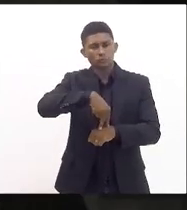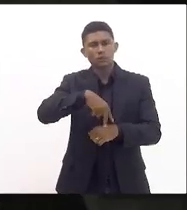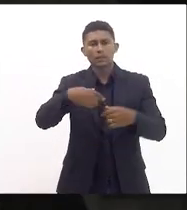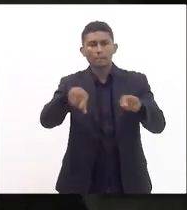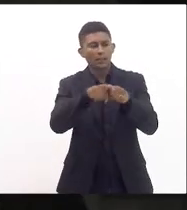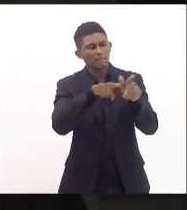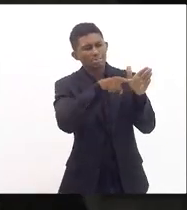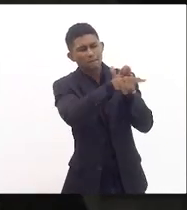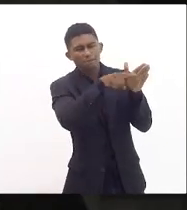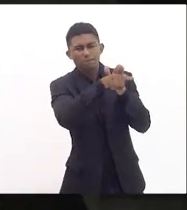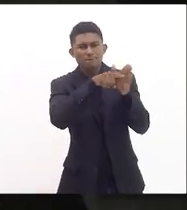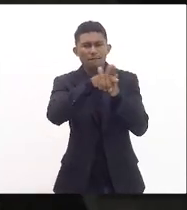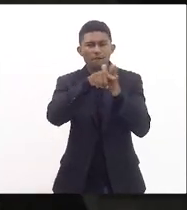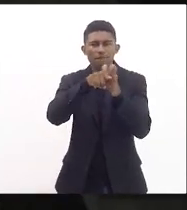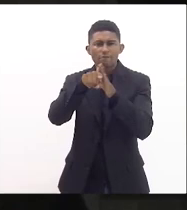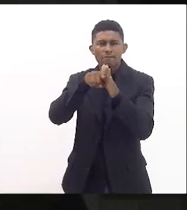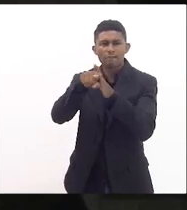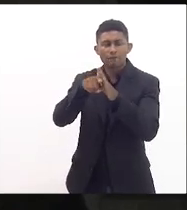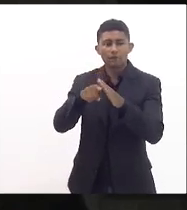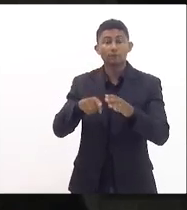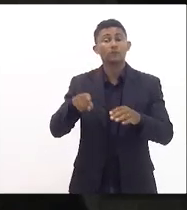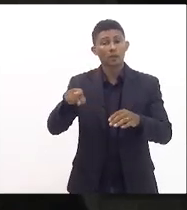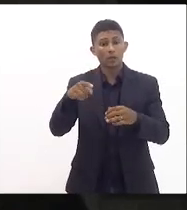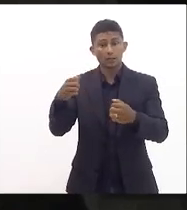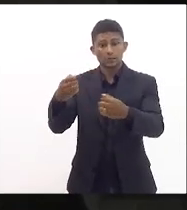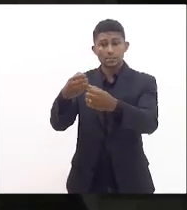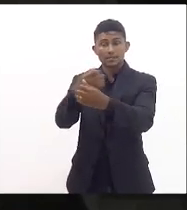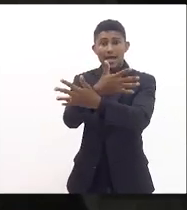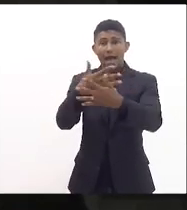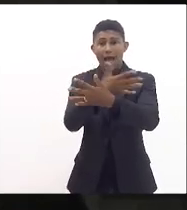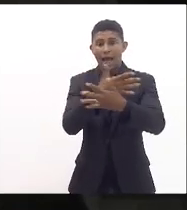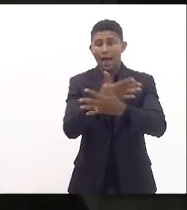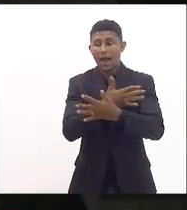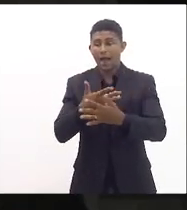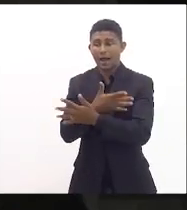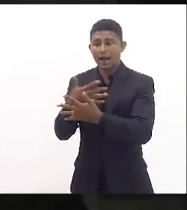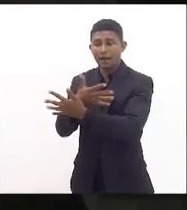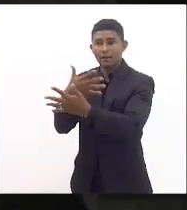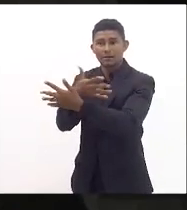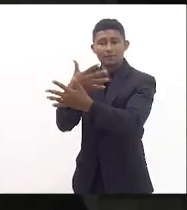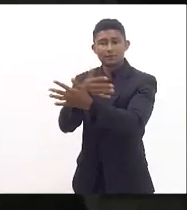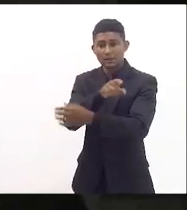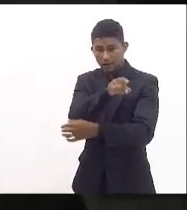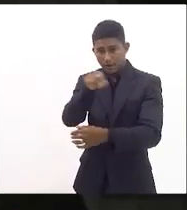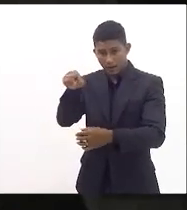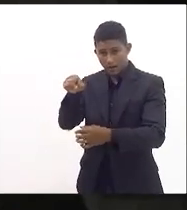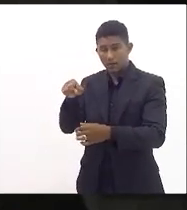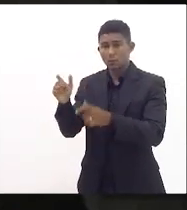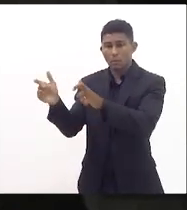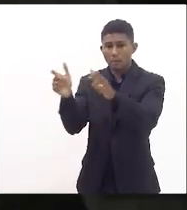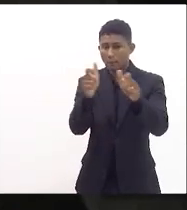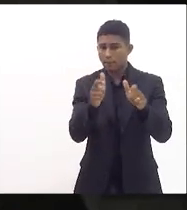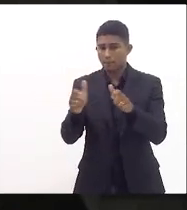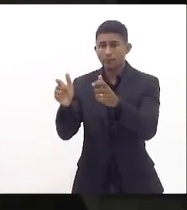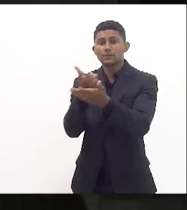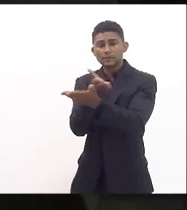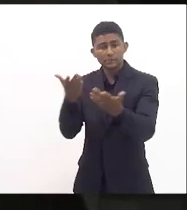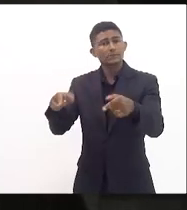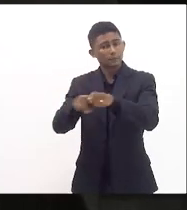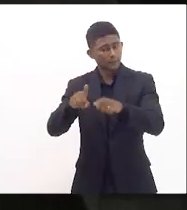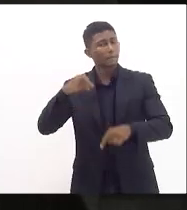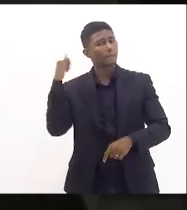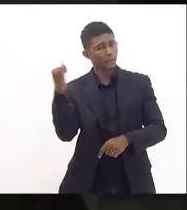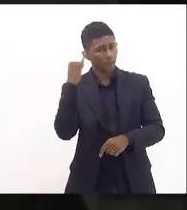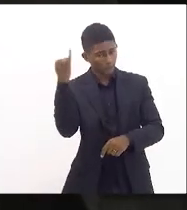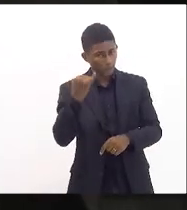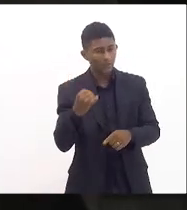fiscalização da participação dos municípios, né? Porque os municípios têm um papel absolutamente fundamental na gestão